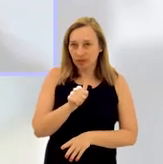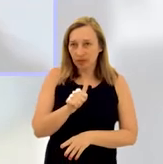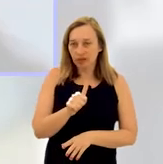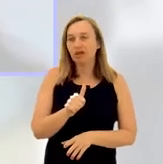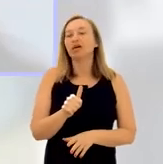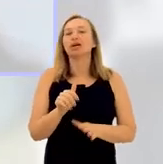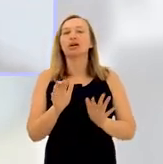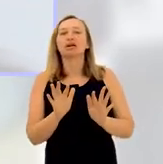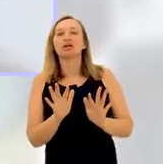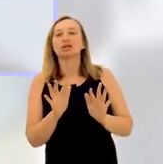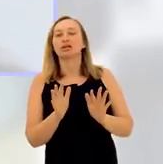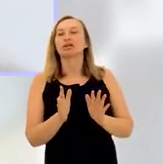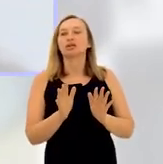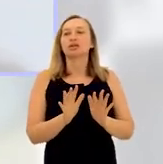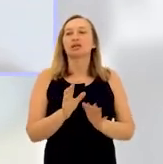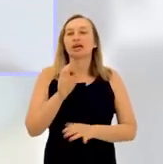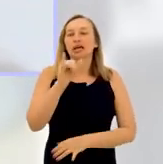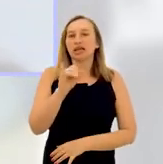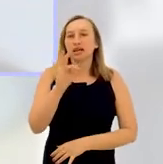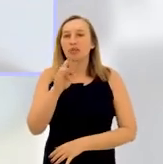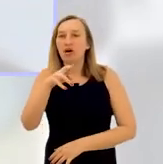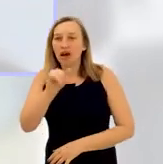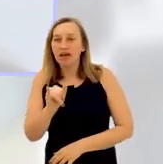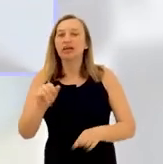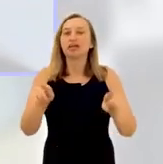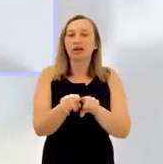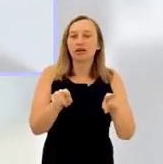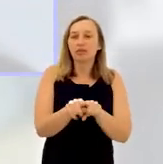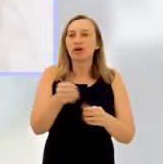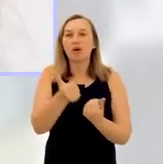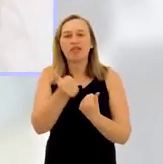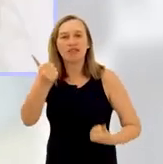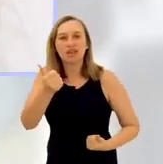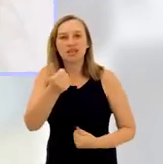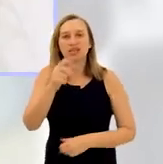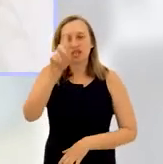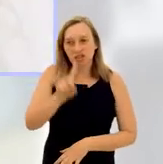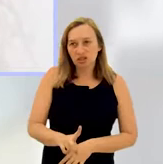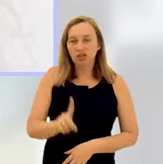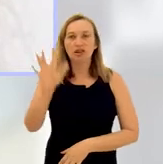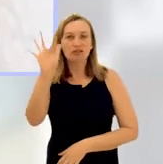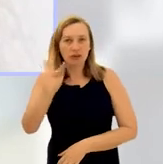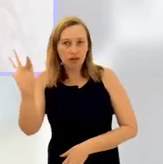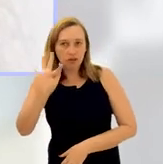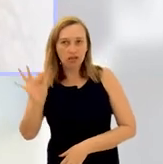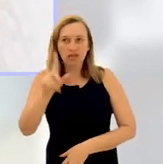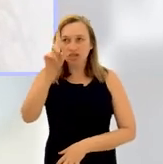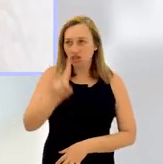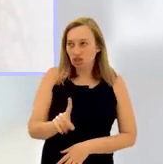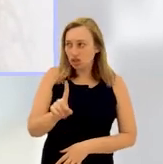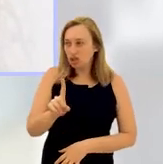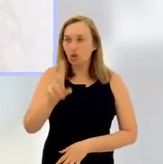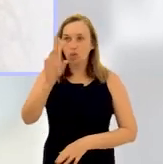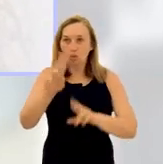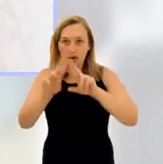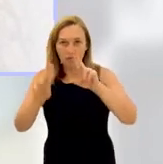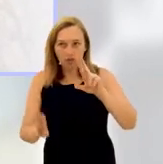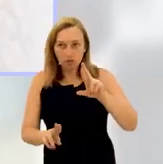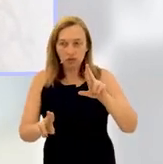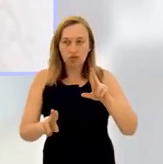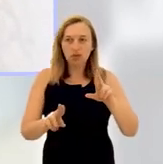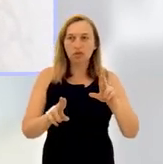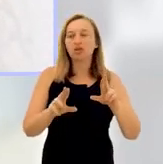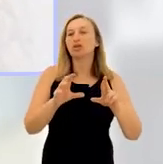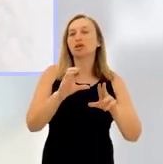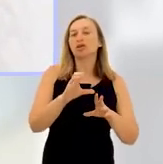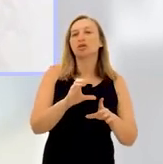Doméstica e Familiar contra a Mulher da comarca de Itaboraí. Também com a vice-diretora da Faculdade Nacional de Direito da